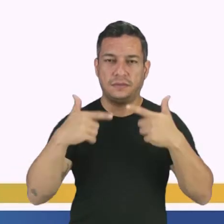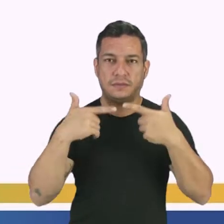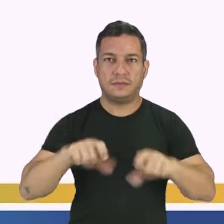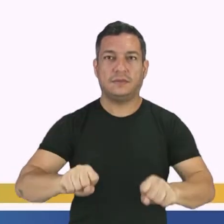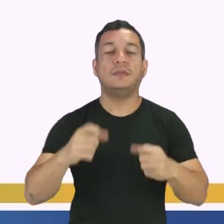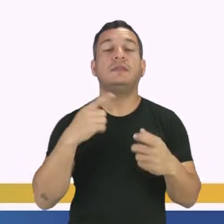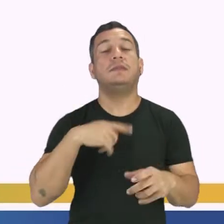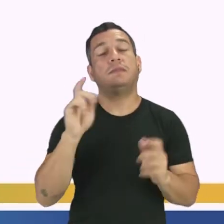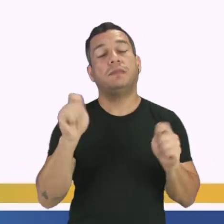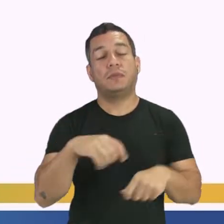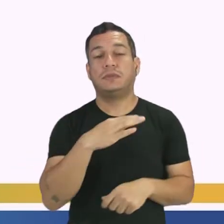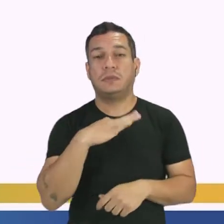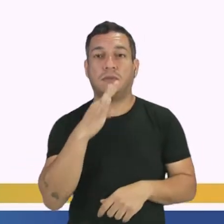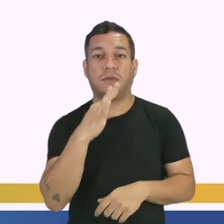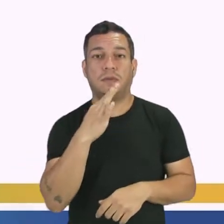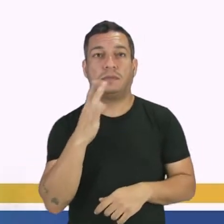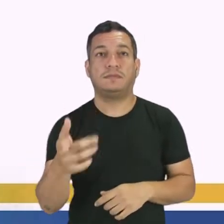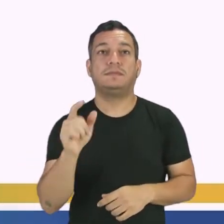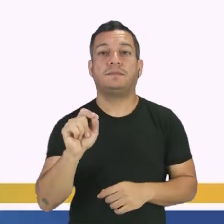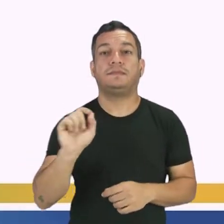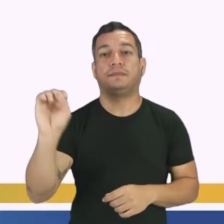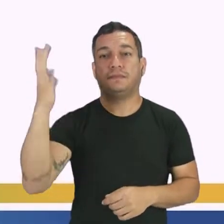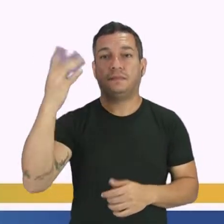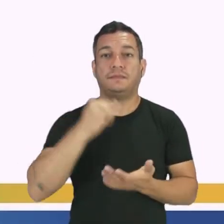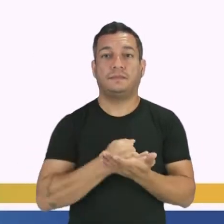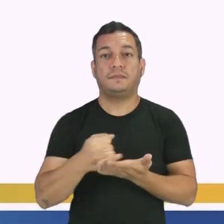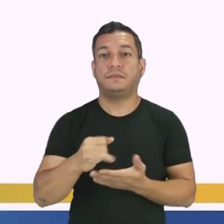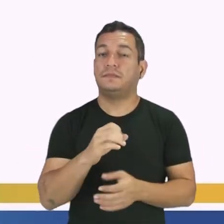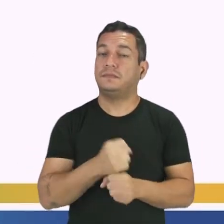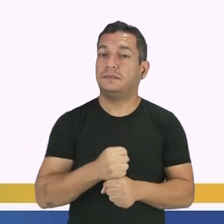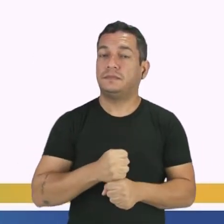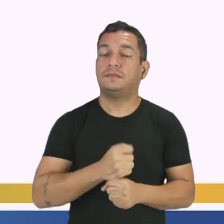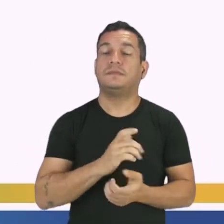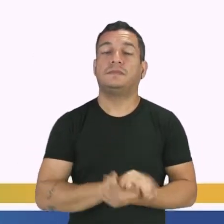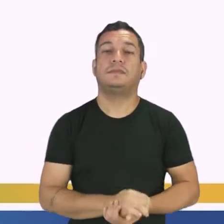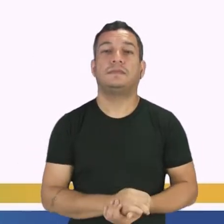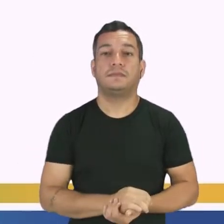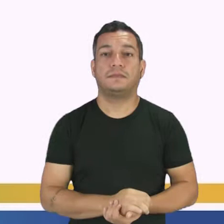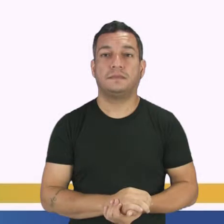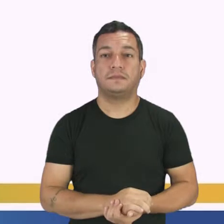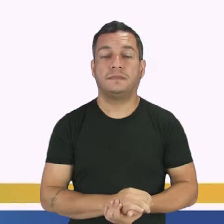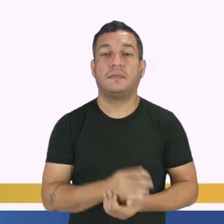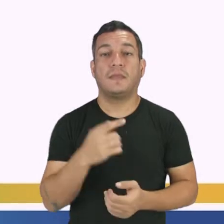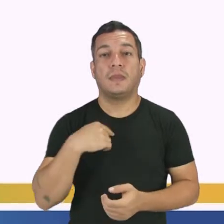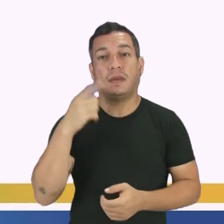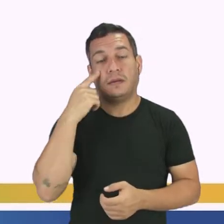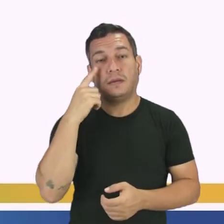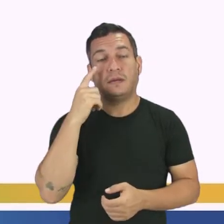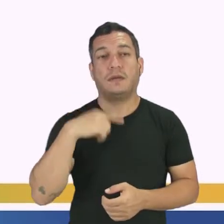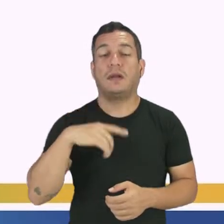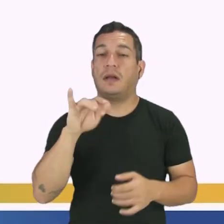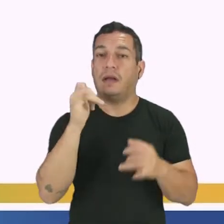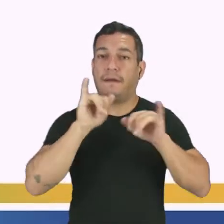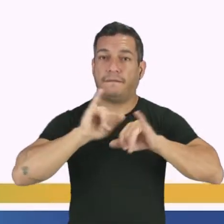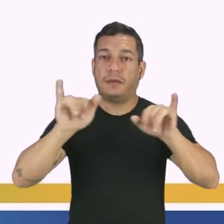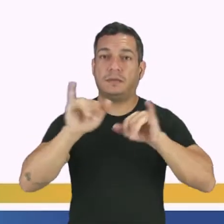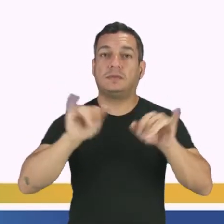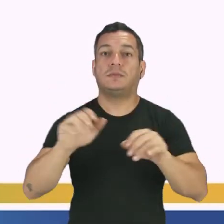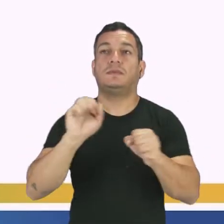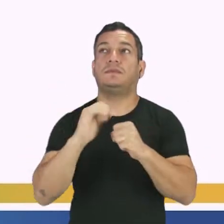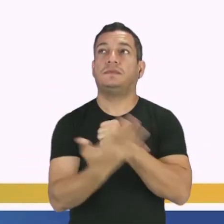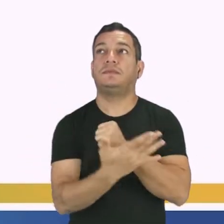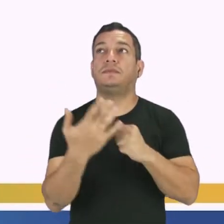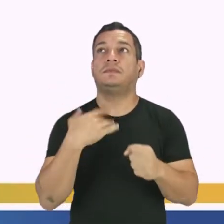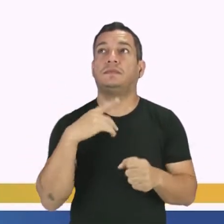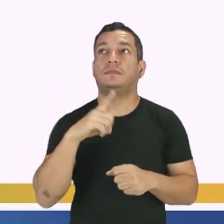possa tomar conhecimento. Como aconteceu no início do ano. Vamos supor que a informação do Covid-19 chegasse a você